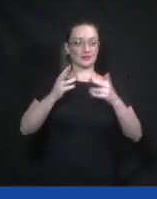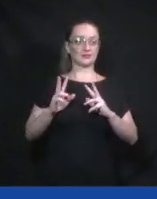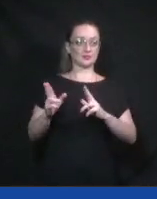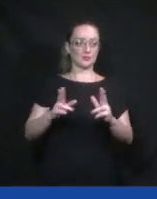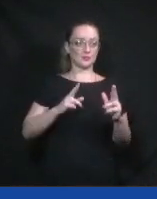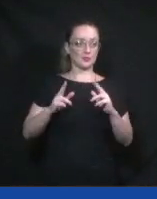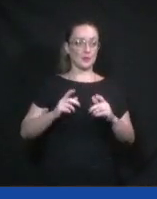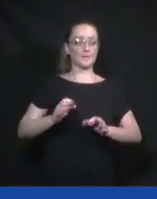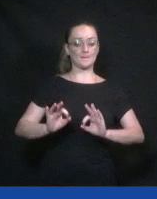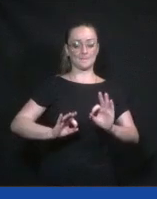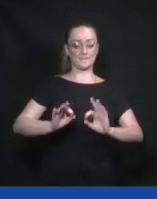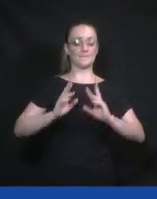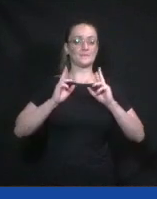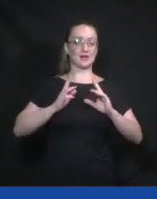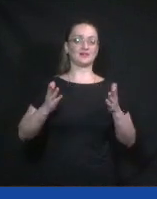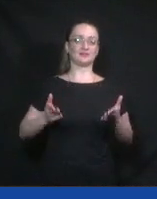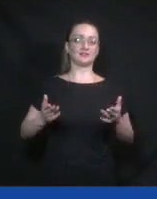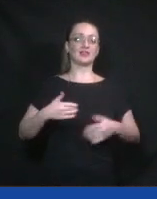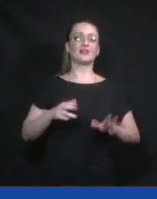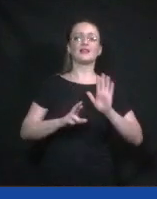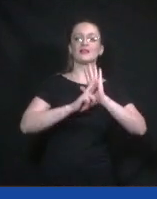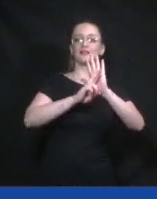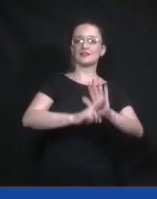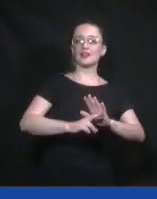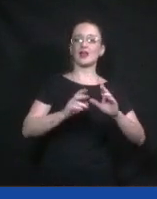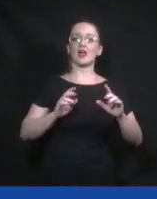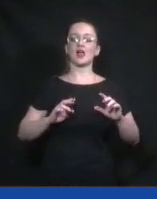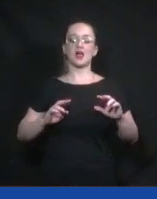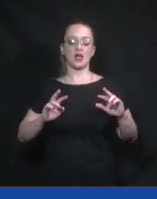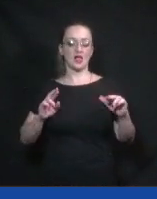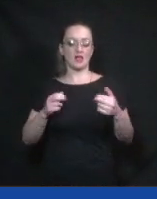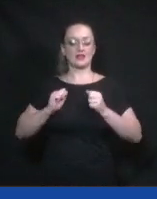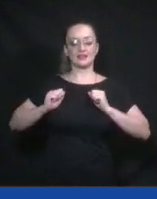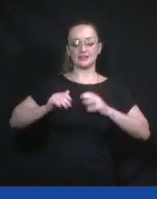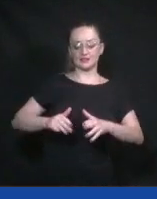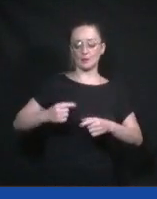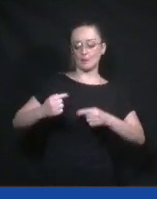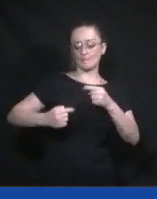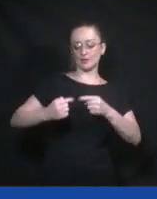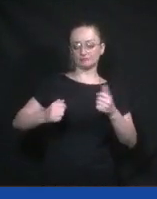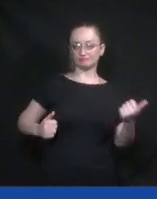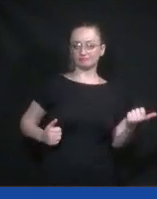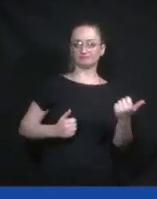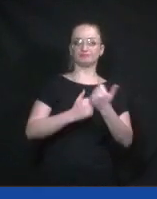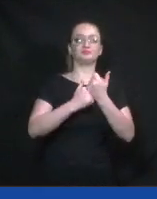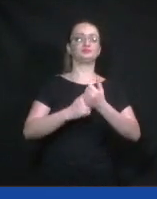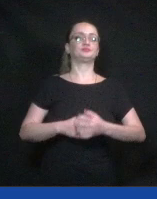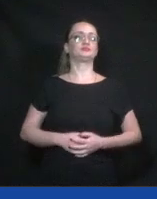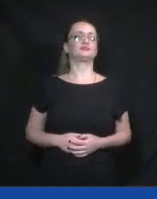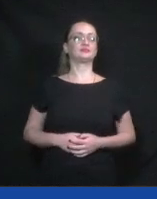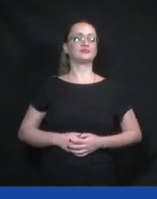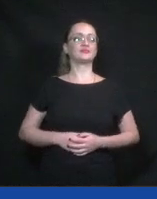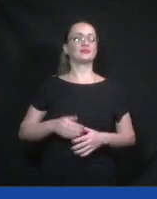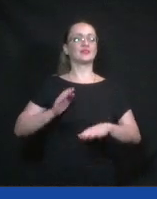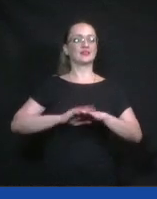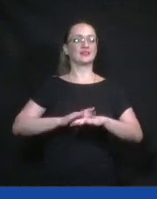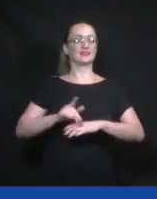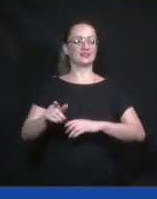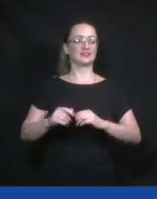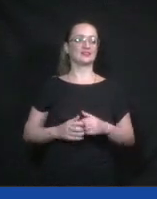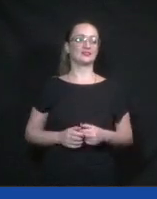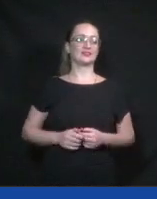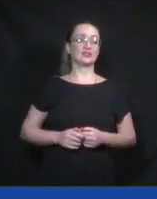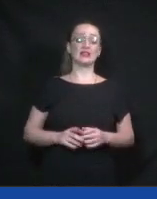numa programação como essa representando a rede de ação política pela sustentabilidade rápidos organização que eu dirijo